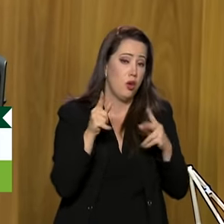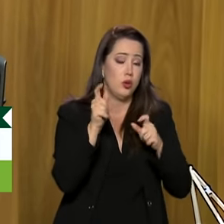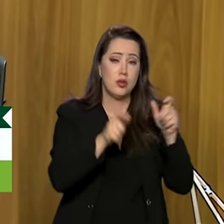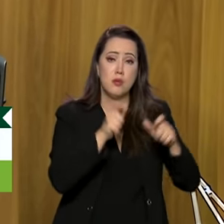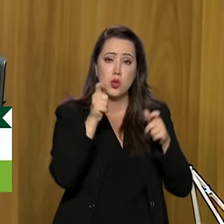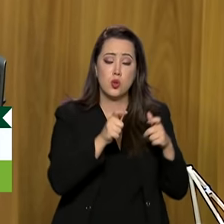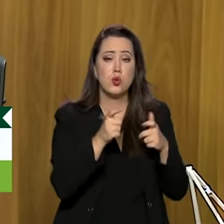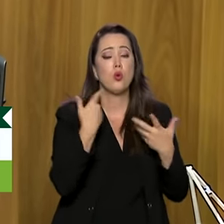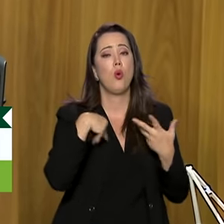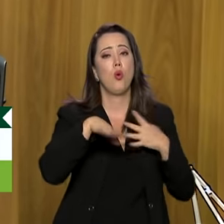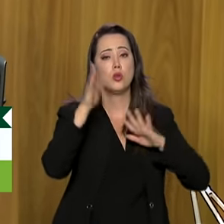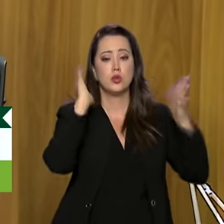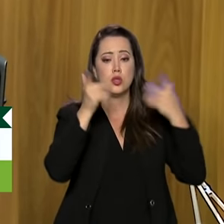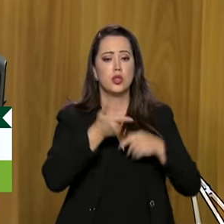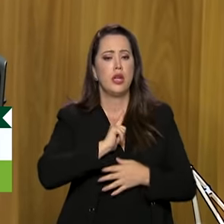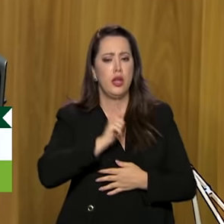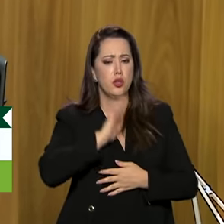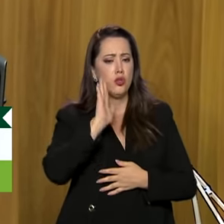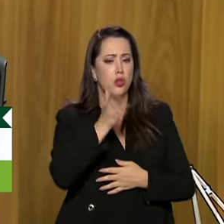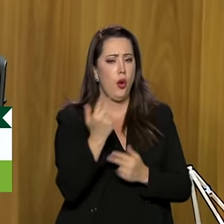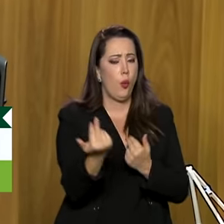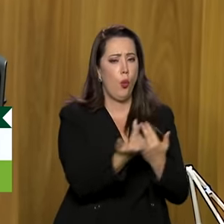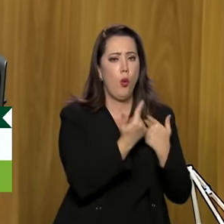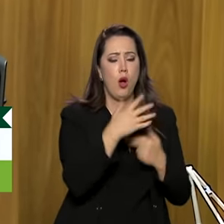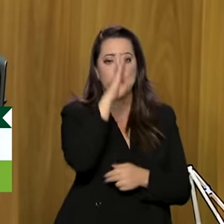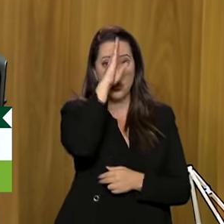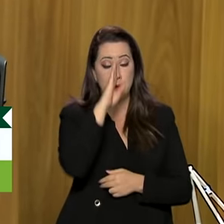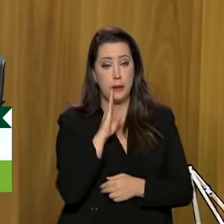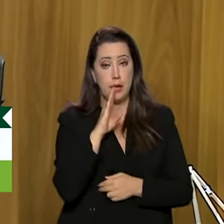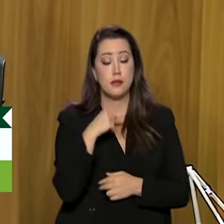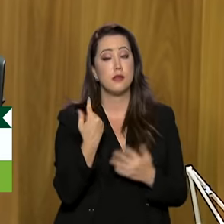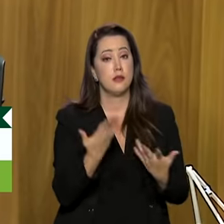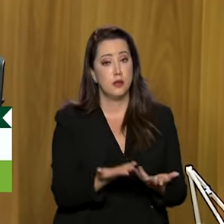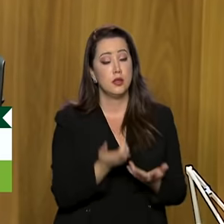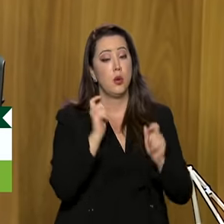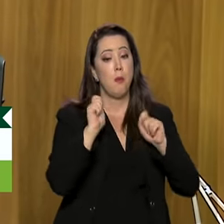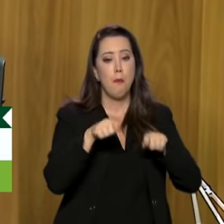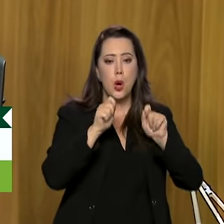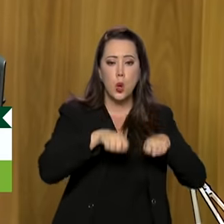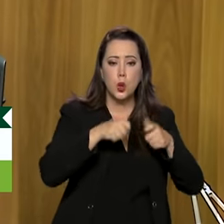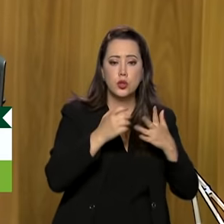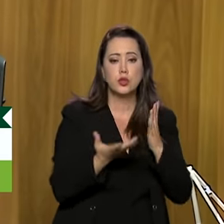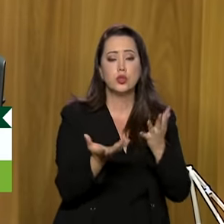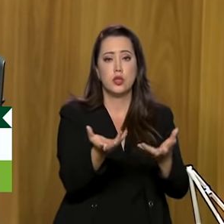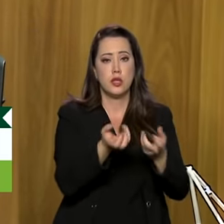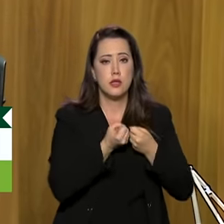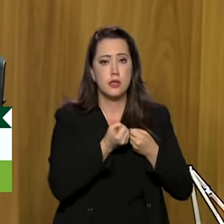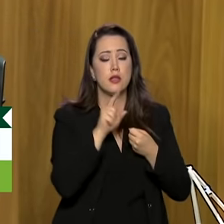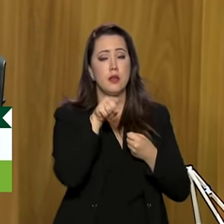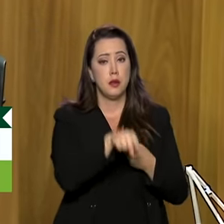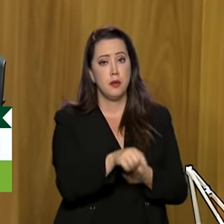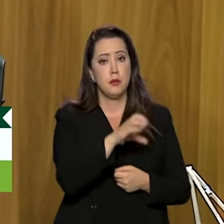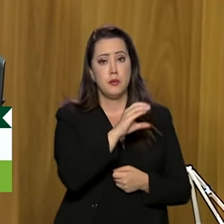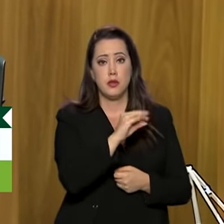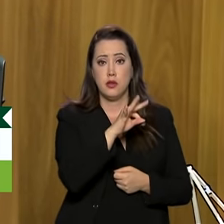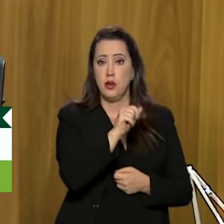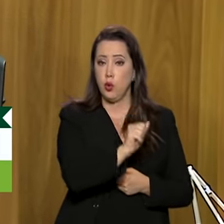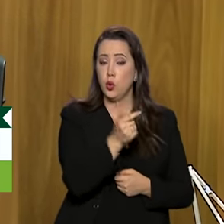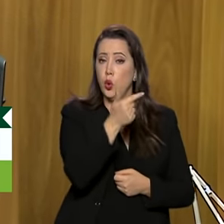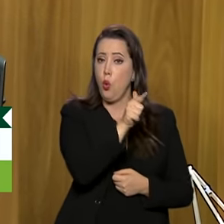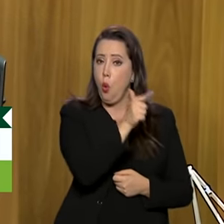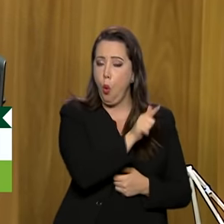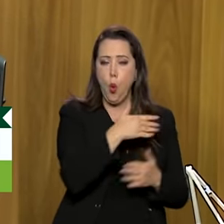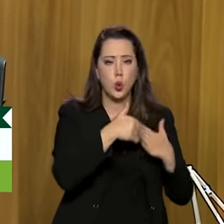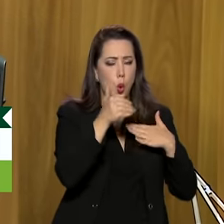já tem essa conta digital da caixa de graça Logo eles podem receber nessa conta ou numa outra